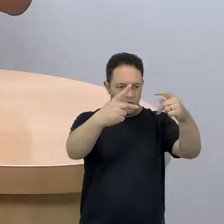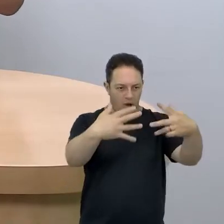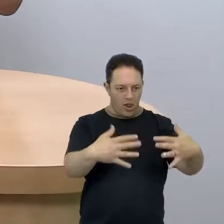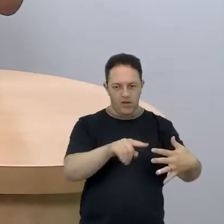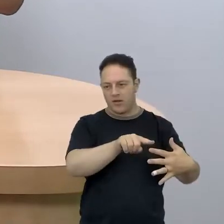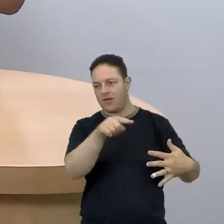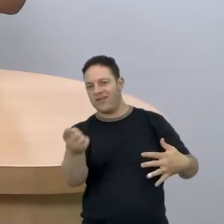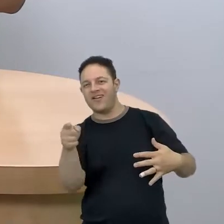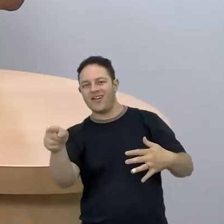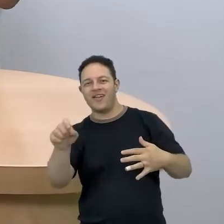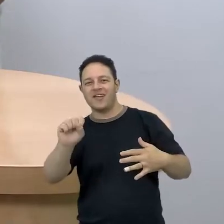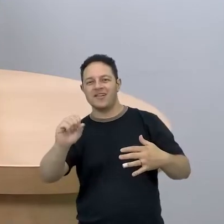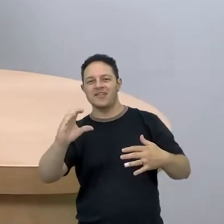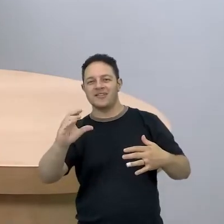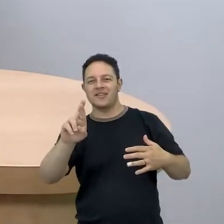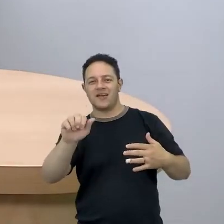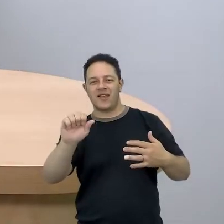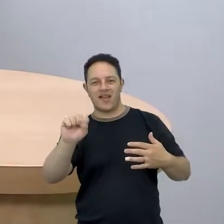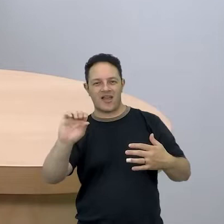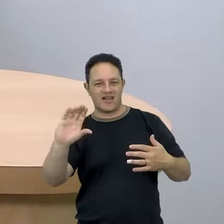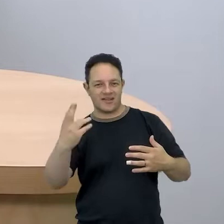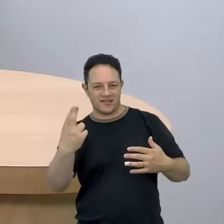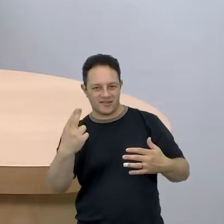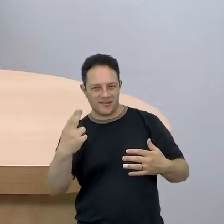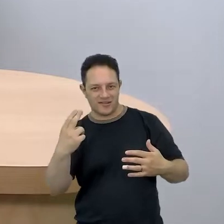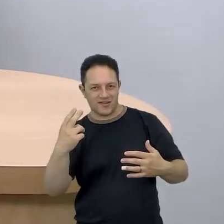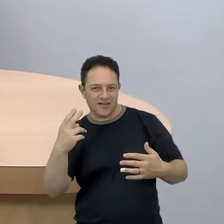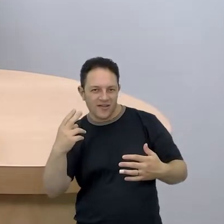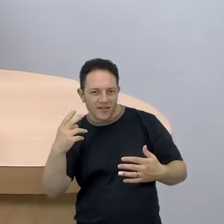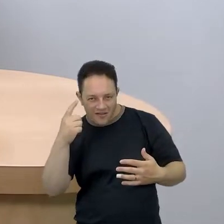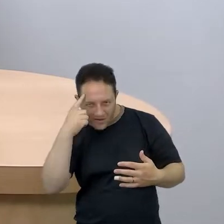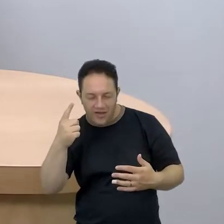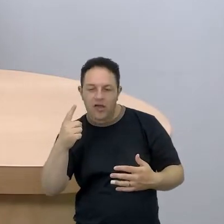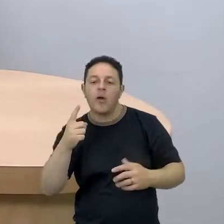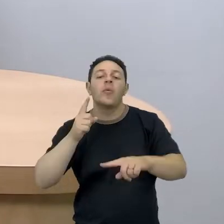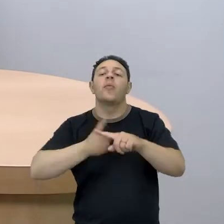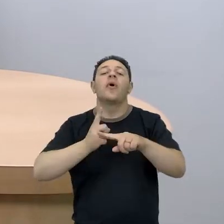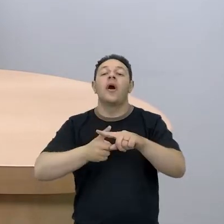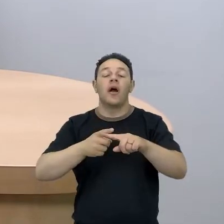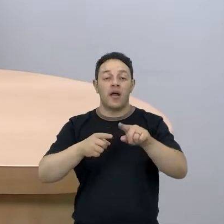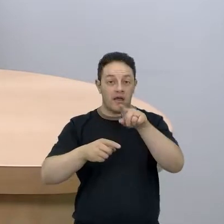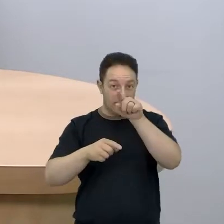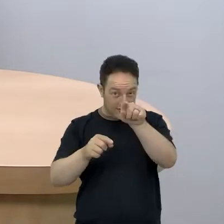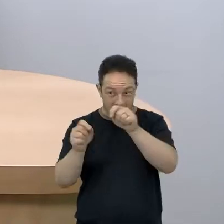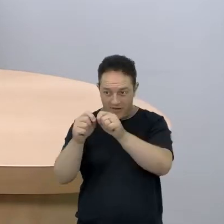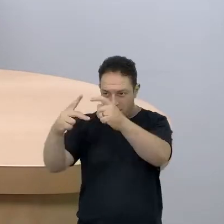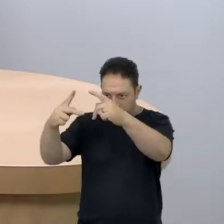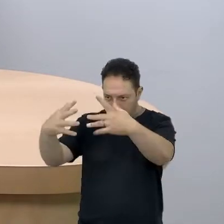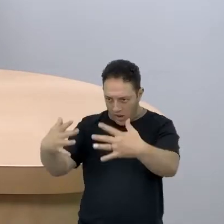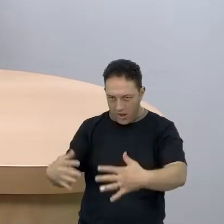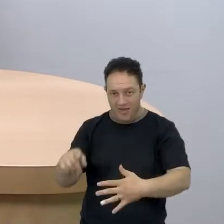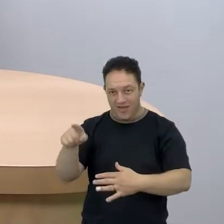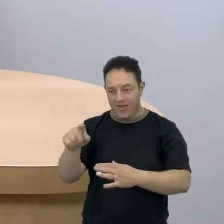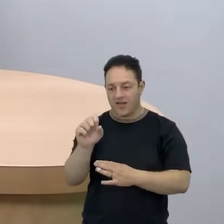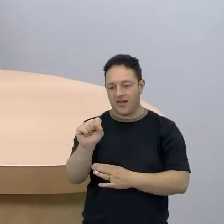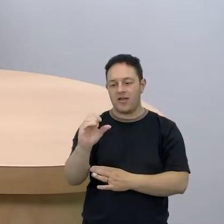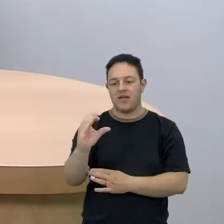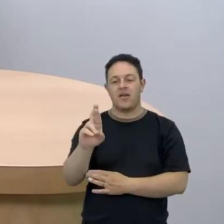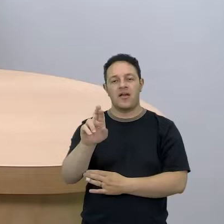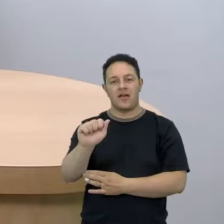sabe que por quê? legal. Não, eu não tenho ideia. Porque que acontece? Quando você programa no Scratch, você está programando em